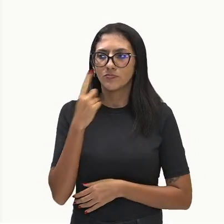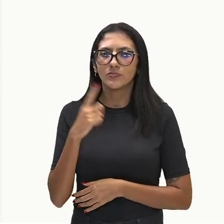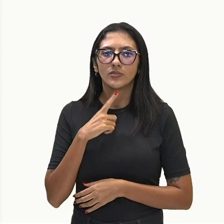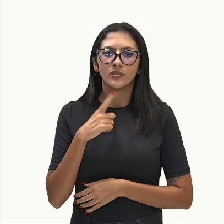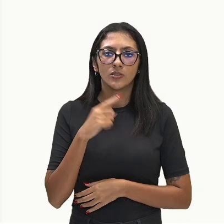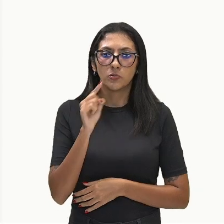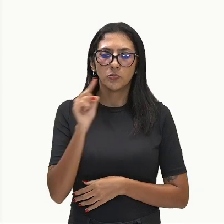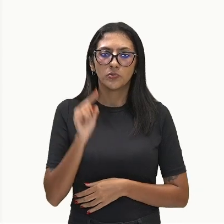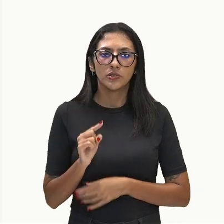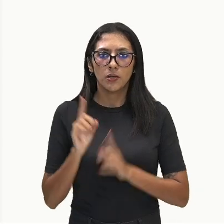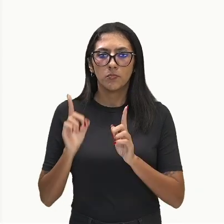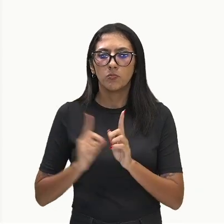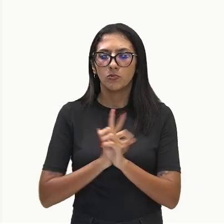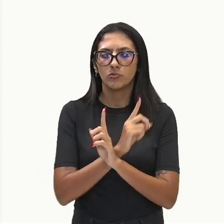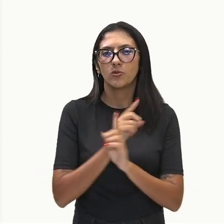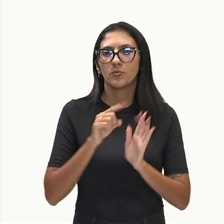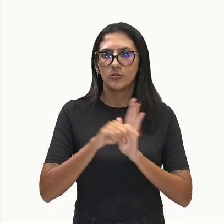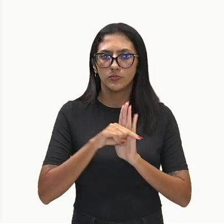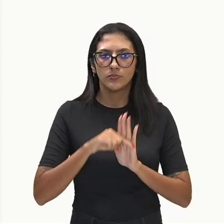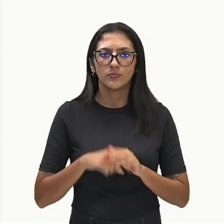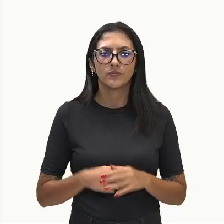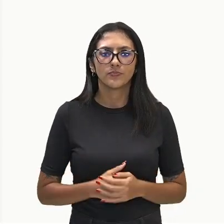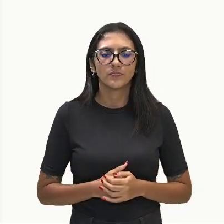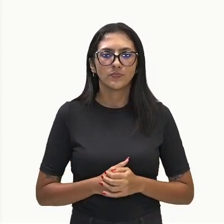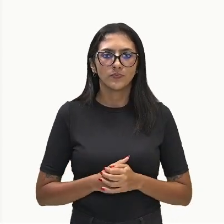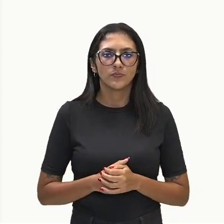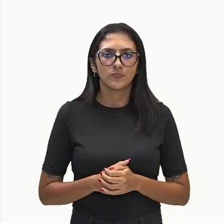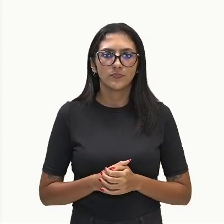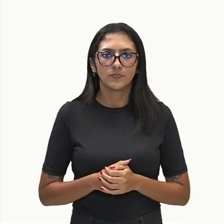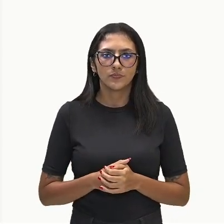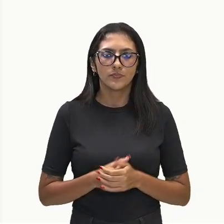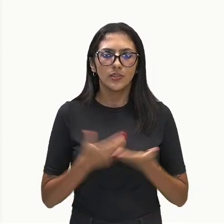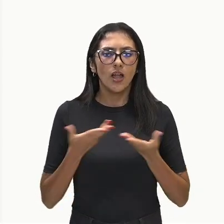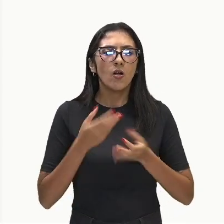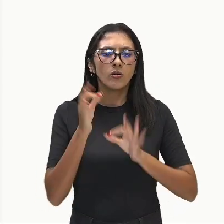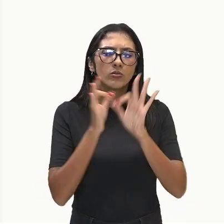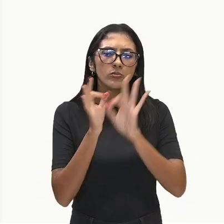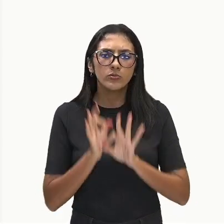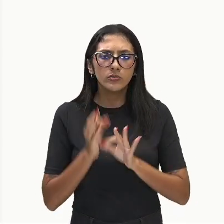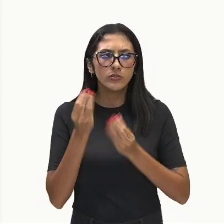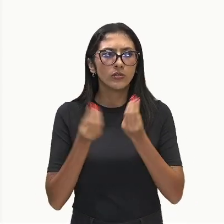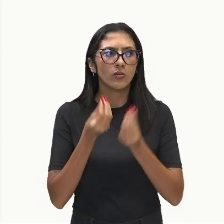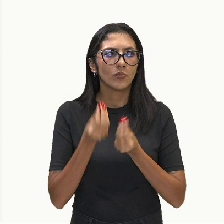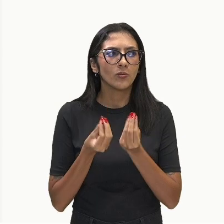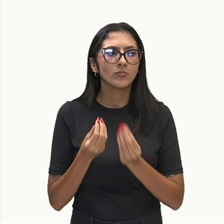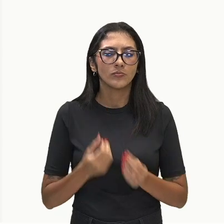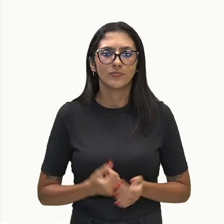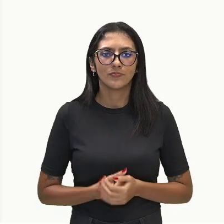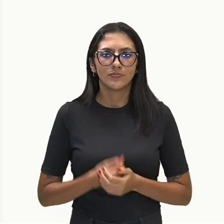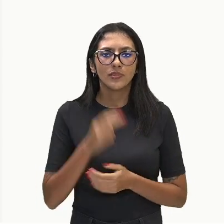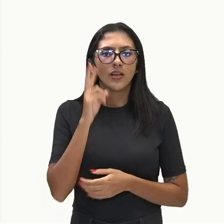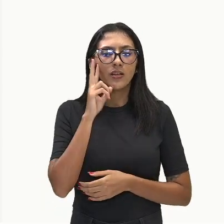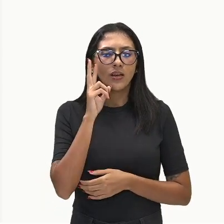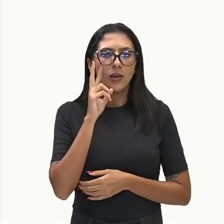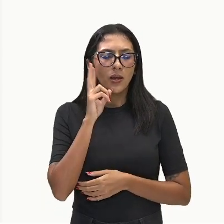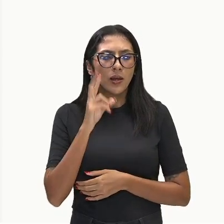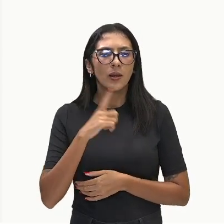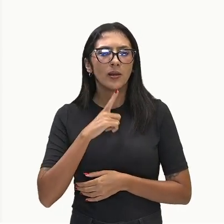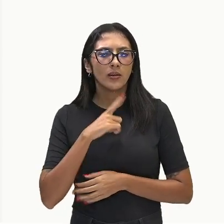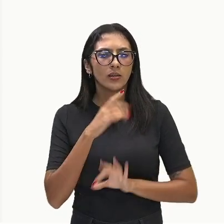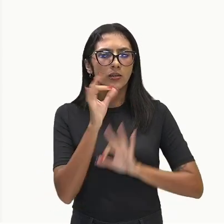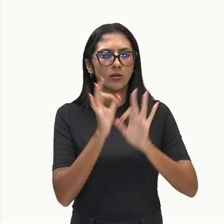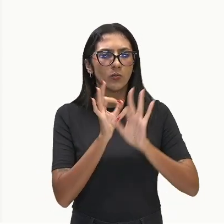para o outro membro negativo. E o que a gente vai fazer? Naquela relação que a gente viu agora há pouco, a gente